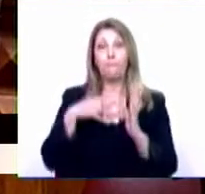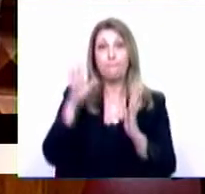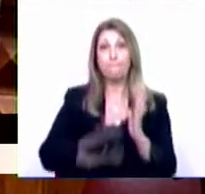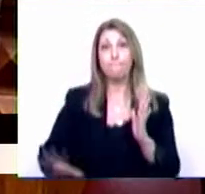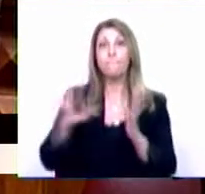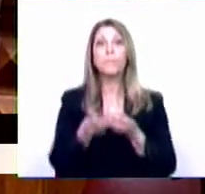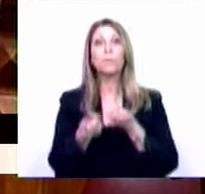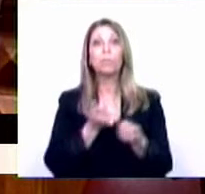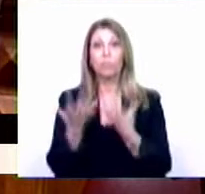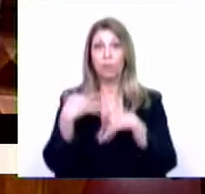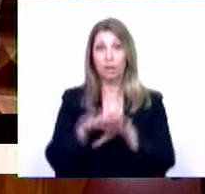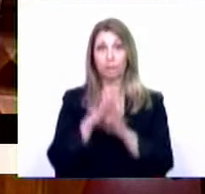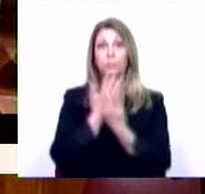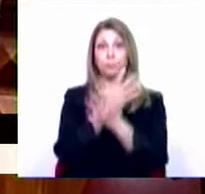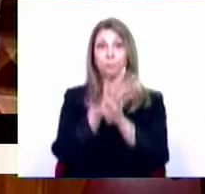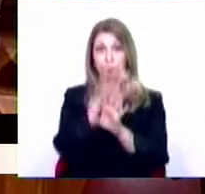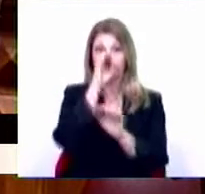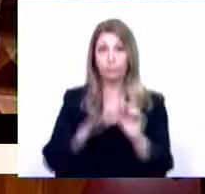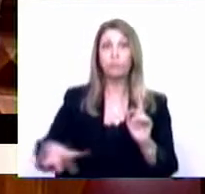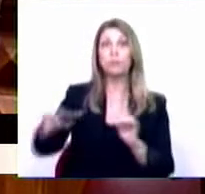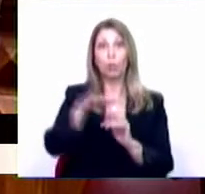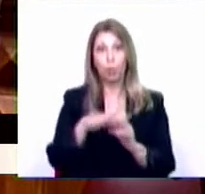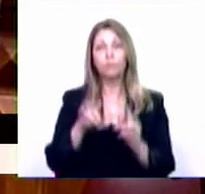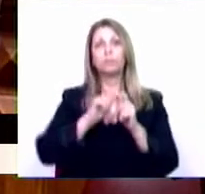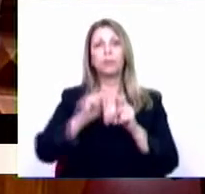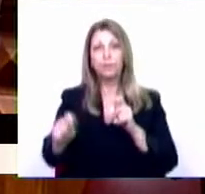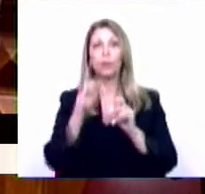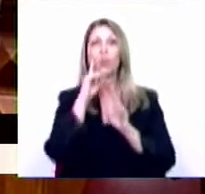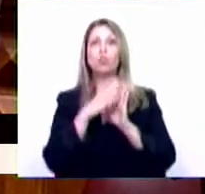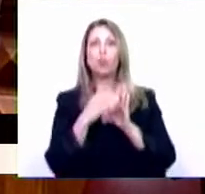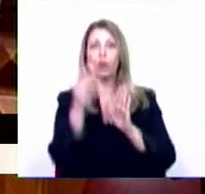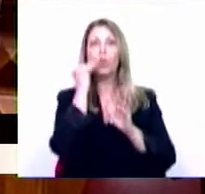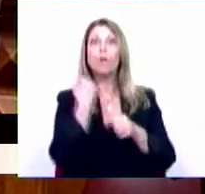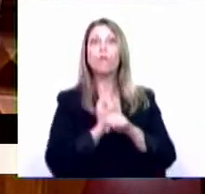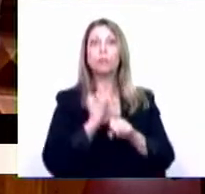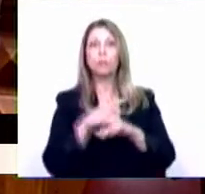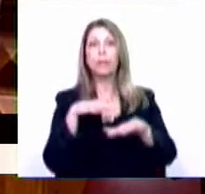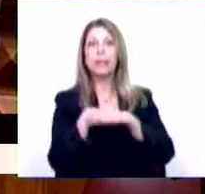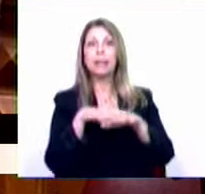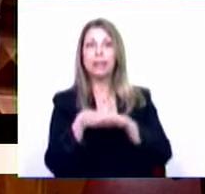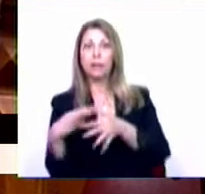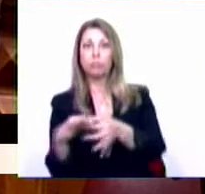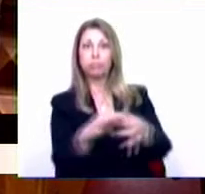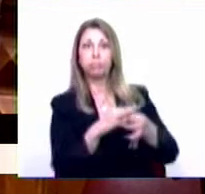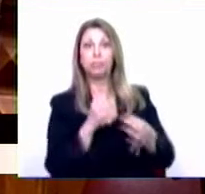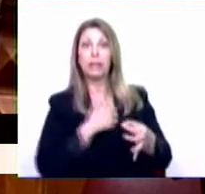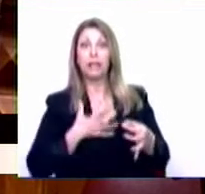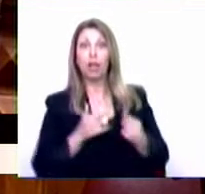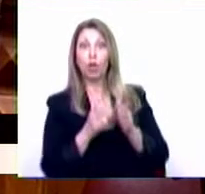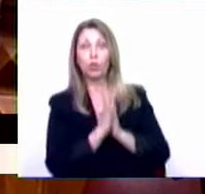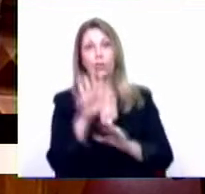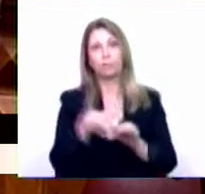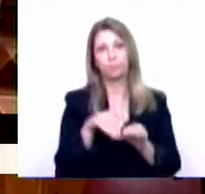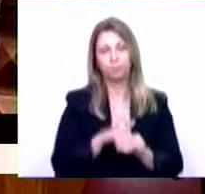Integrada de Fogos Rurais define um modelo de funcionamento em rede de todas as entidades que o integram.